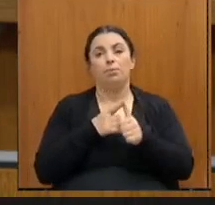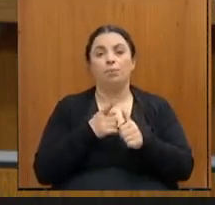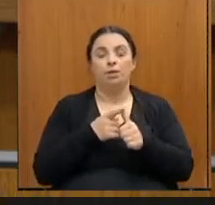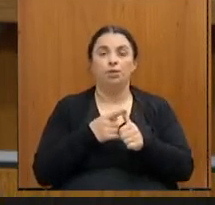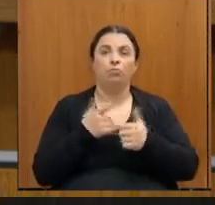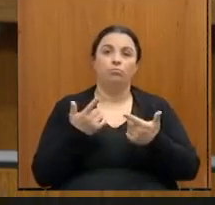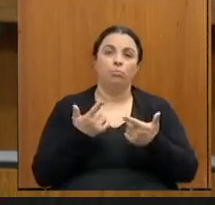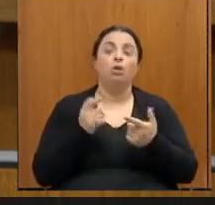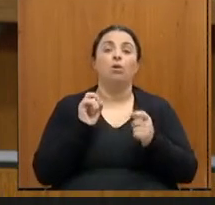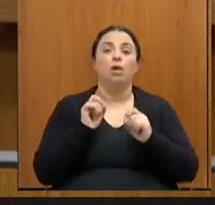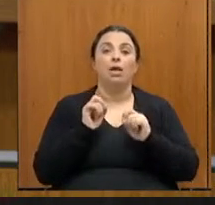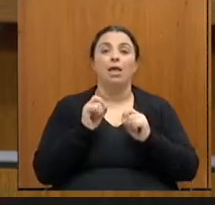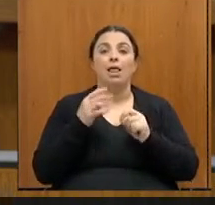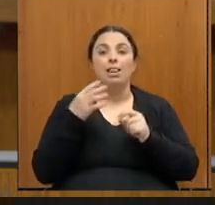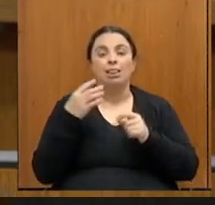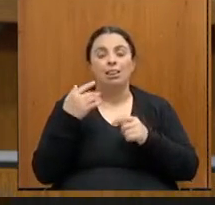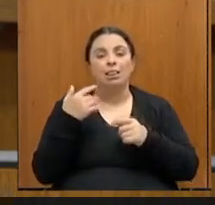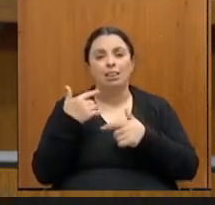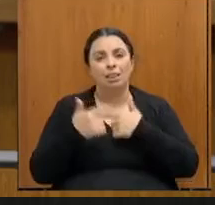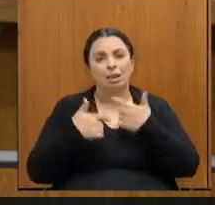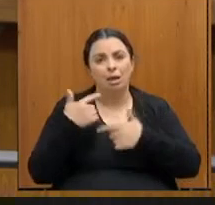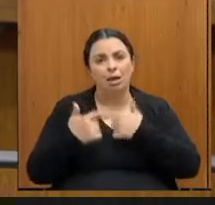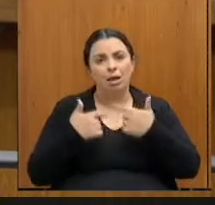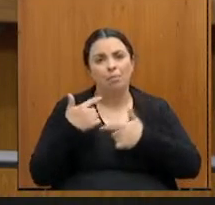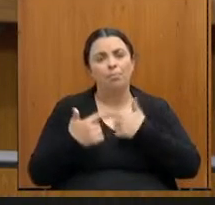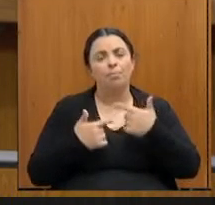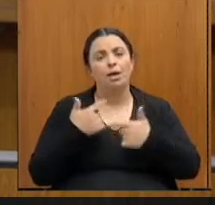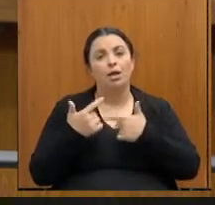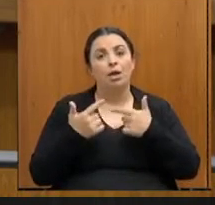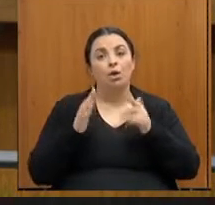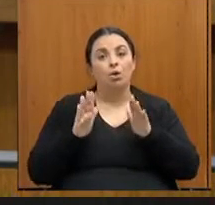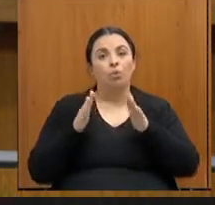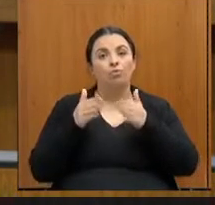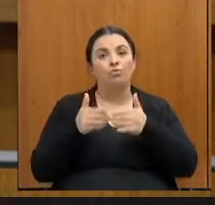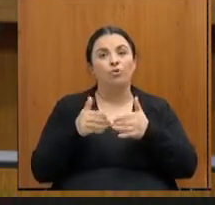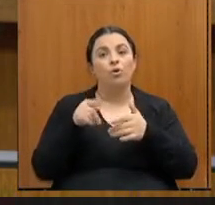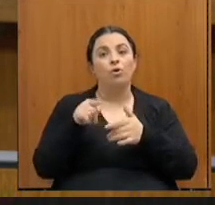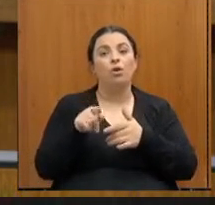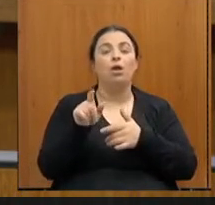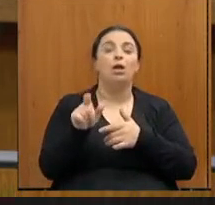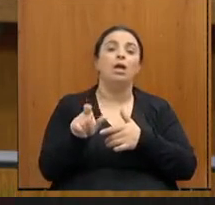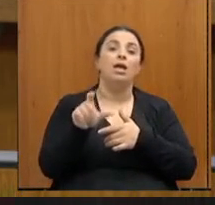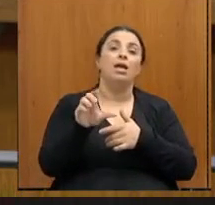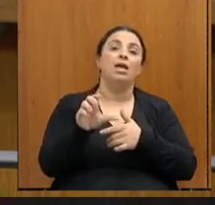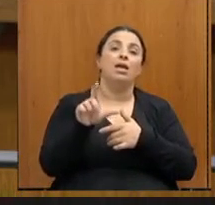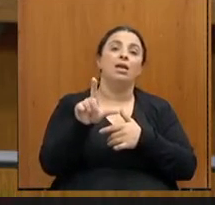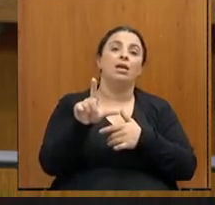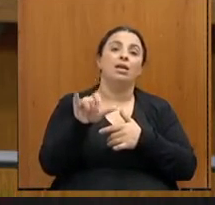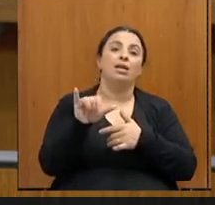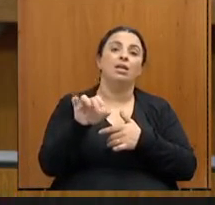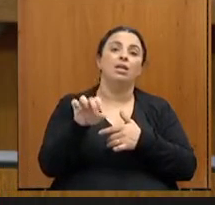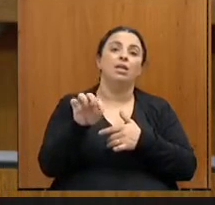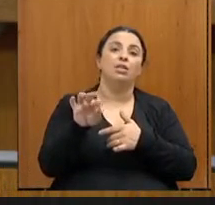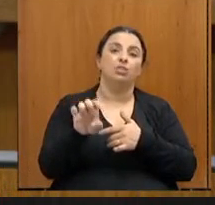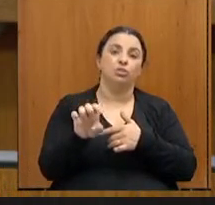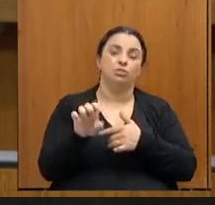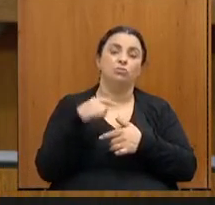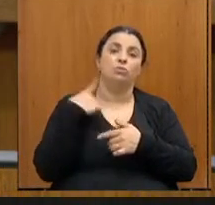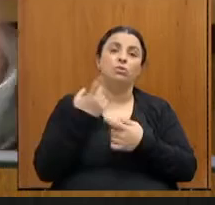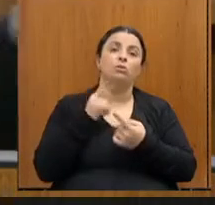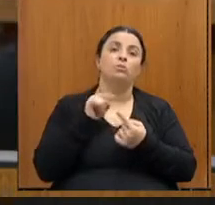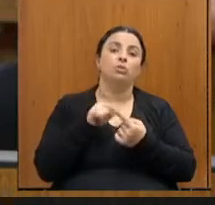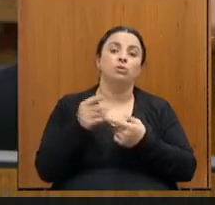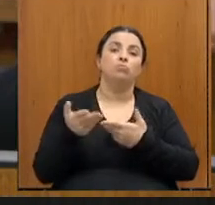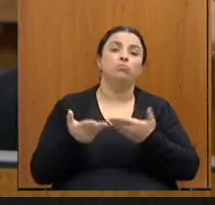trabalhar muito Inter foco no cliente o nosso objetivo é servir o cliente